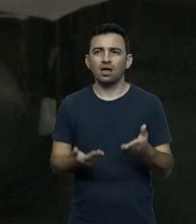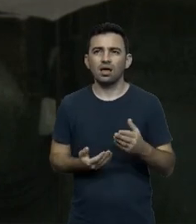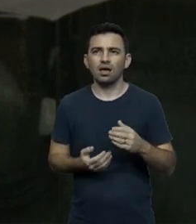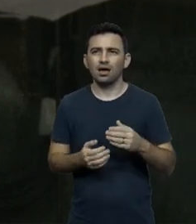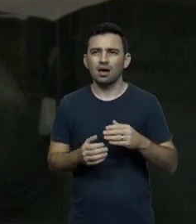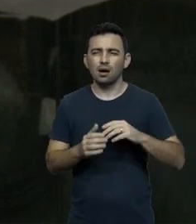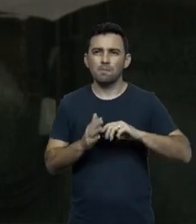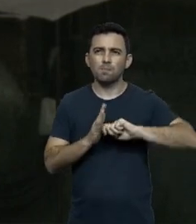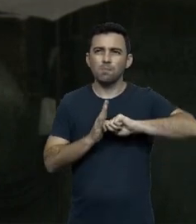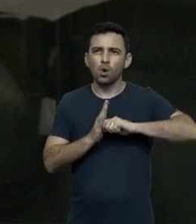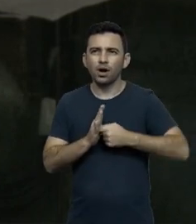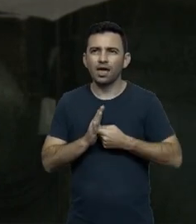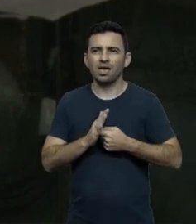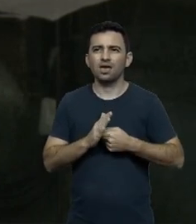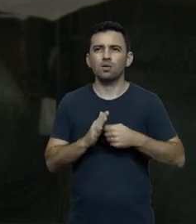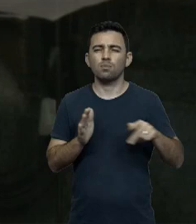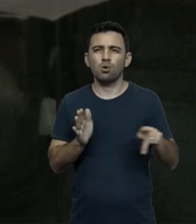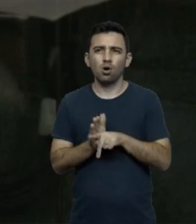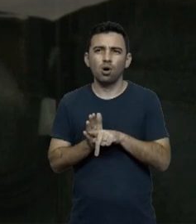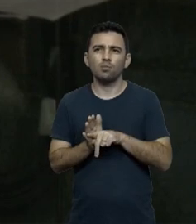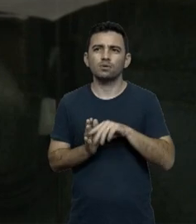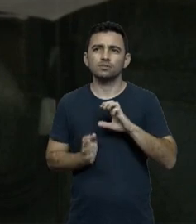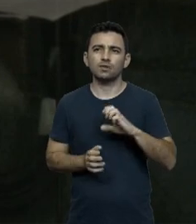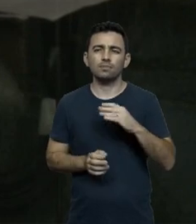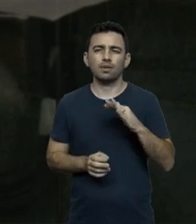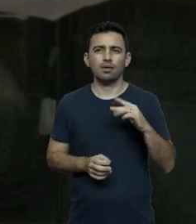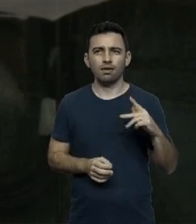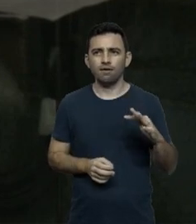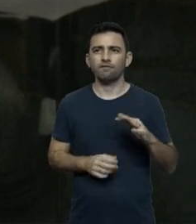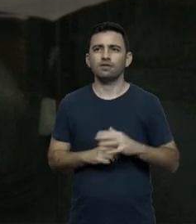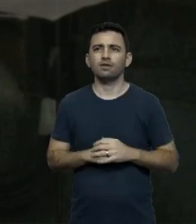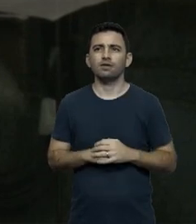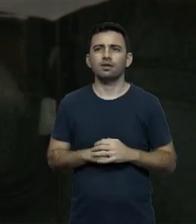nós somos gente Nós não somos um CPF